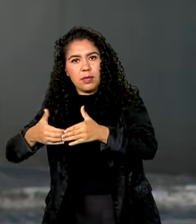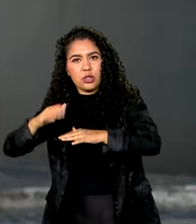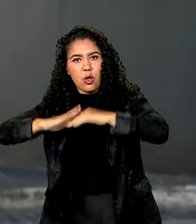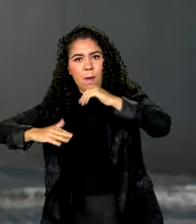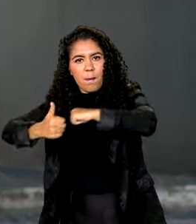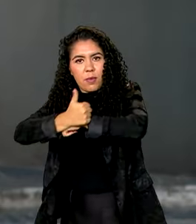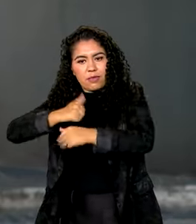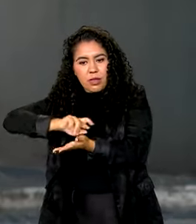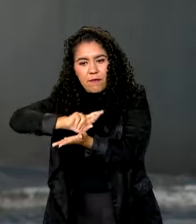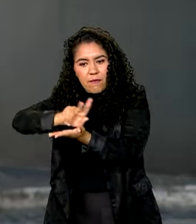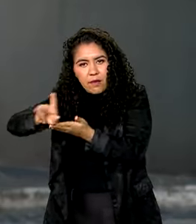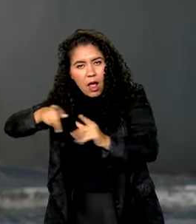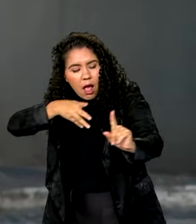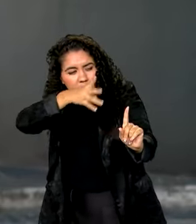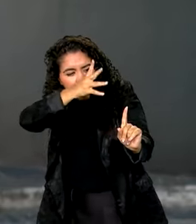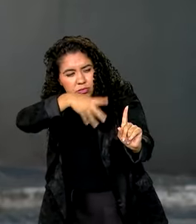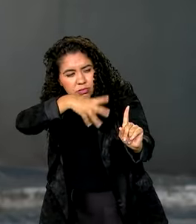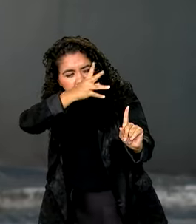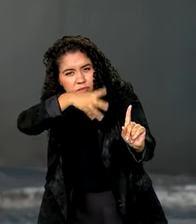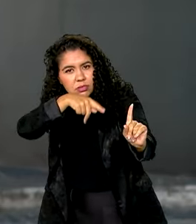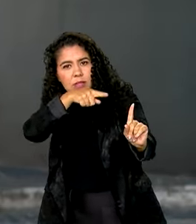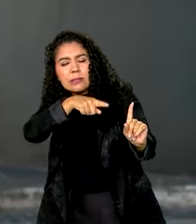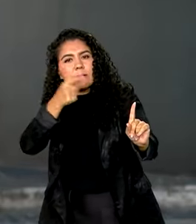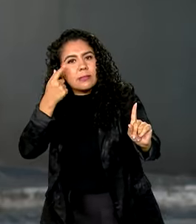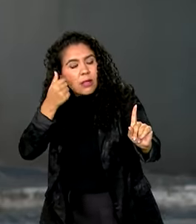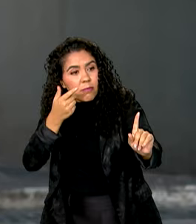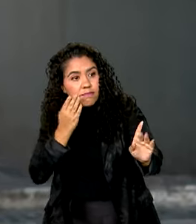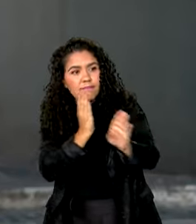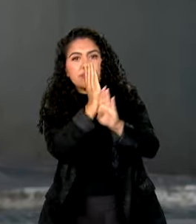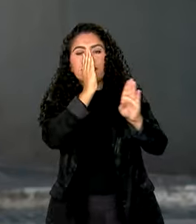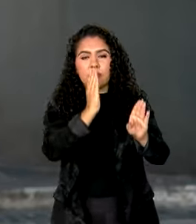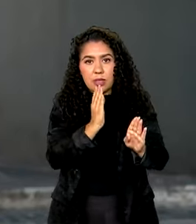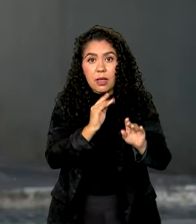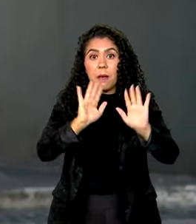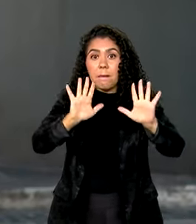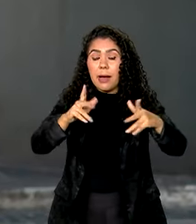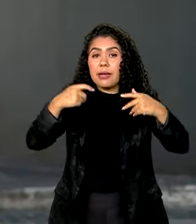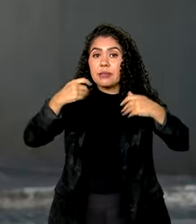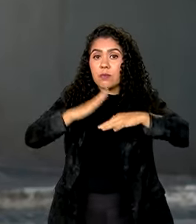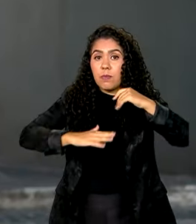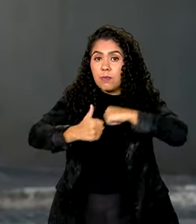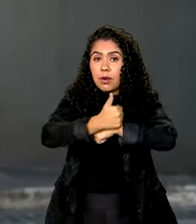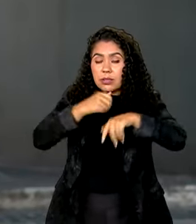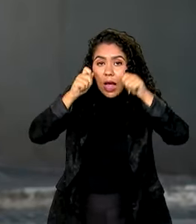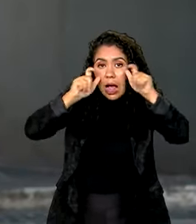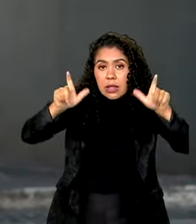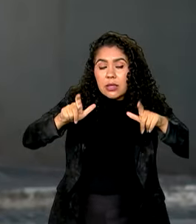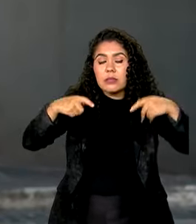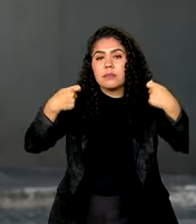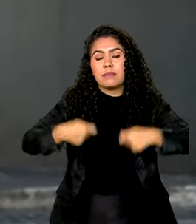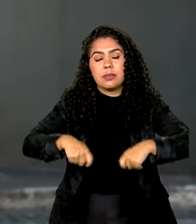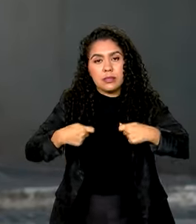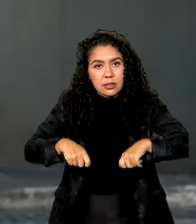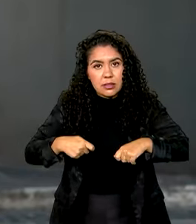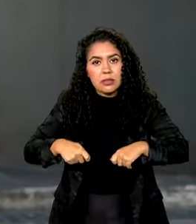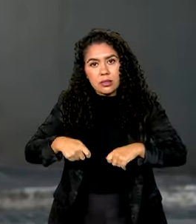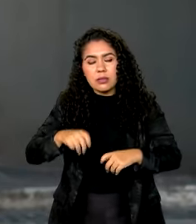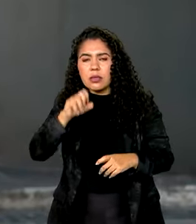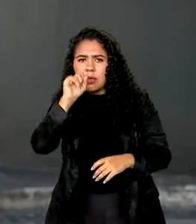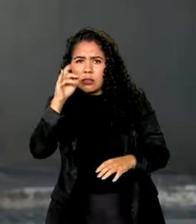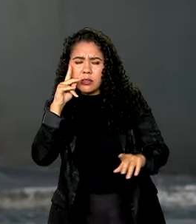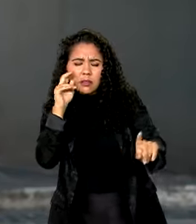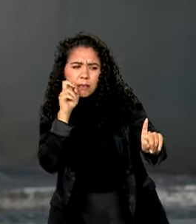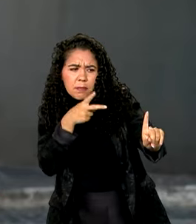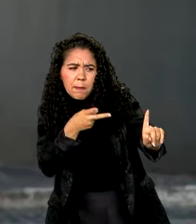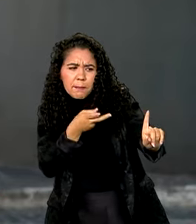forma individualizada. Os profissionais da atenção primária à saúde devem ficar atentos aos sinais iniciais de atraso